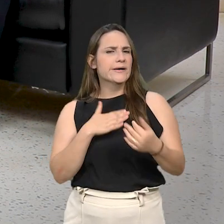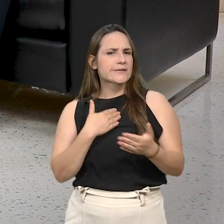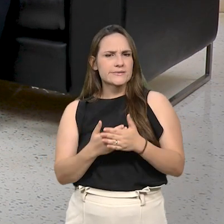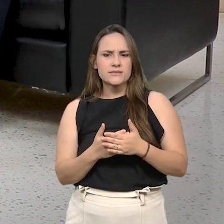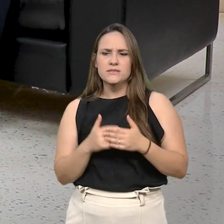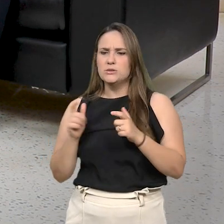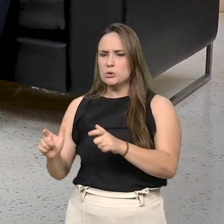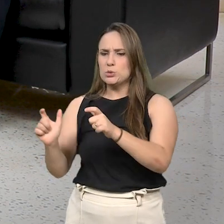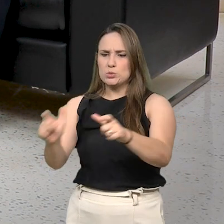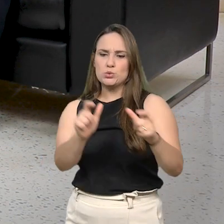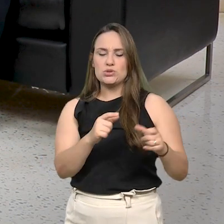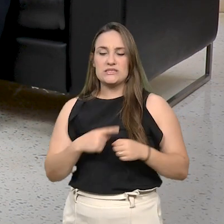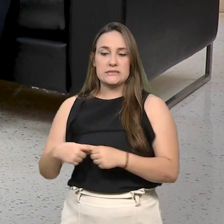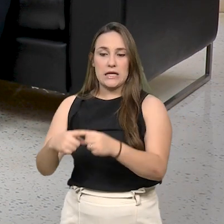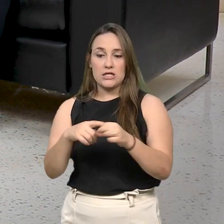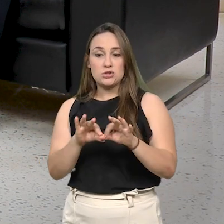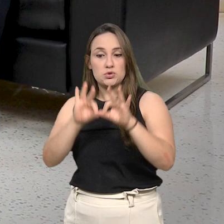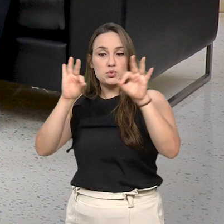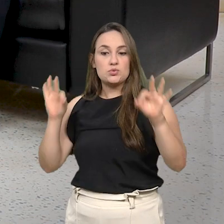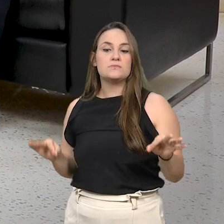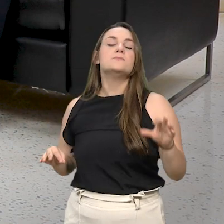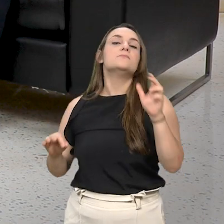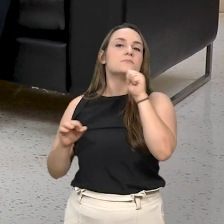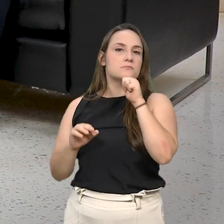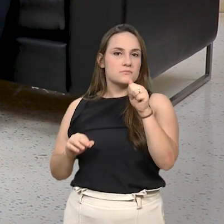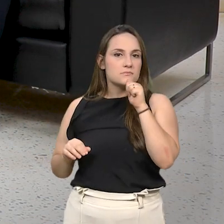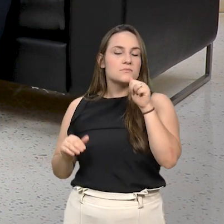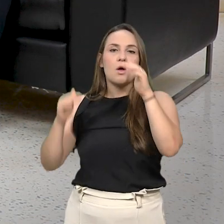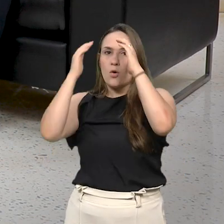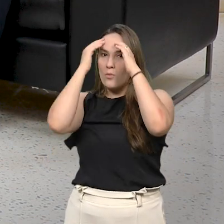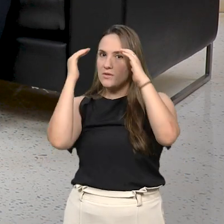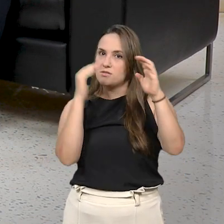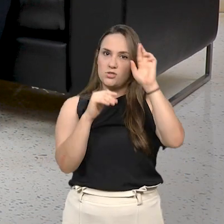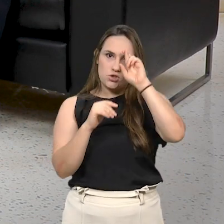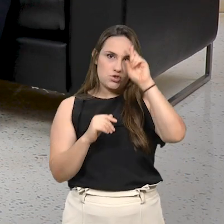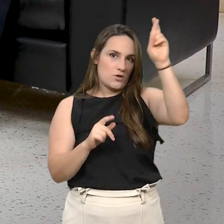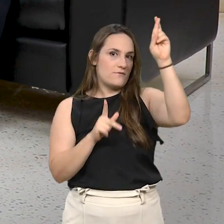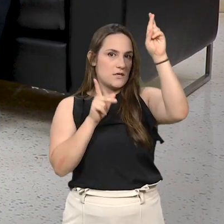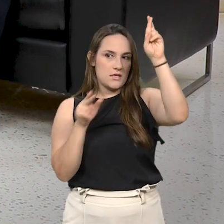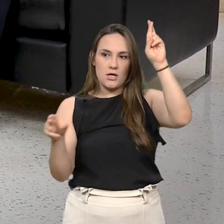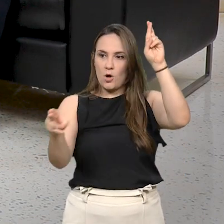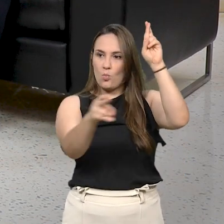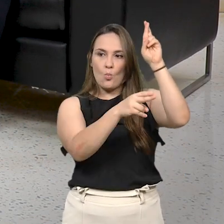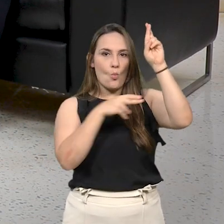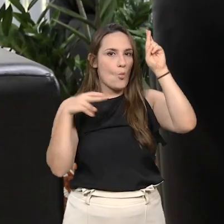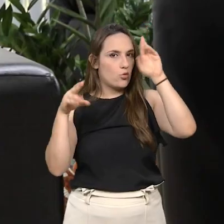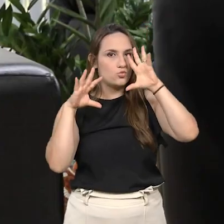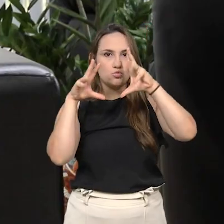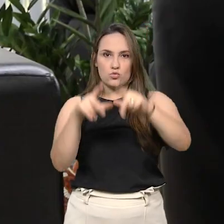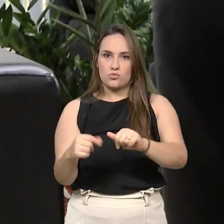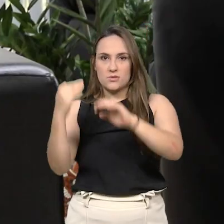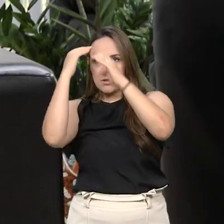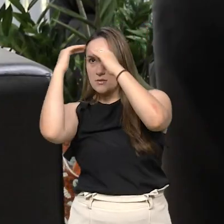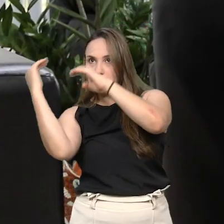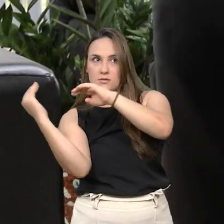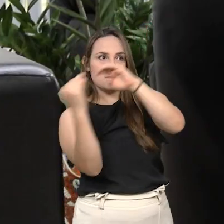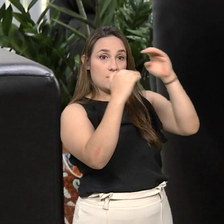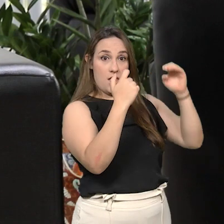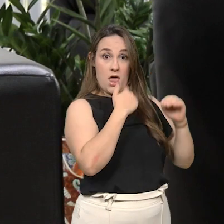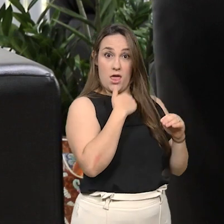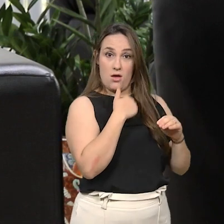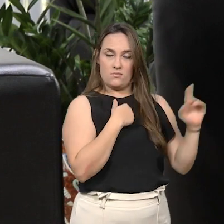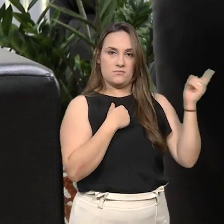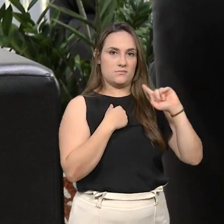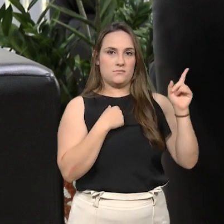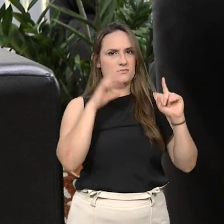em localidades distantes, eles estão sobre um mesmo comando. Este mesmo comando, na verdade, não sou